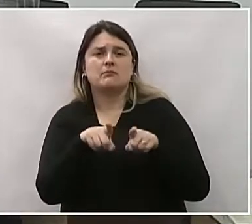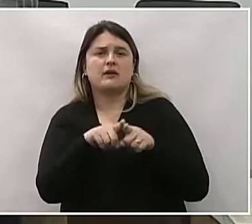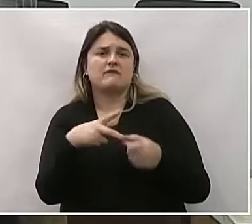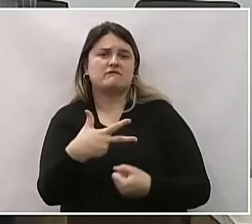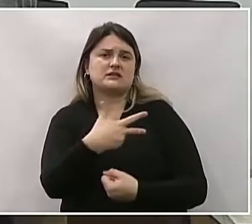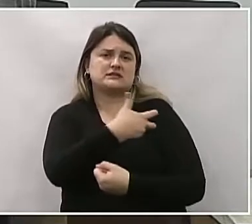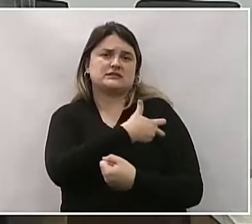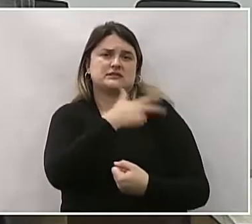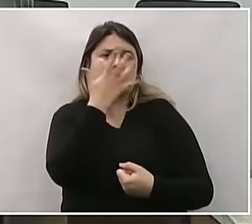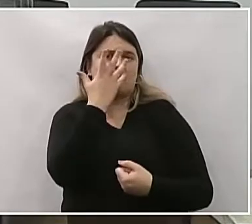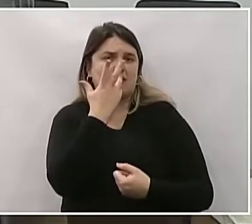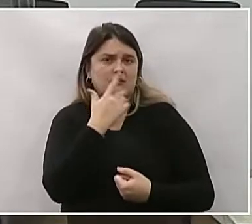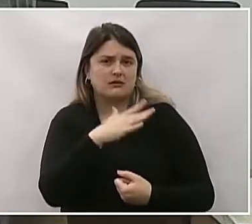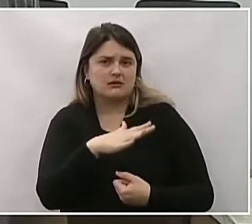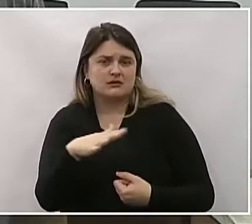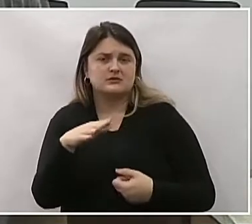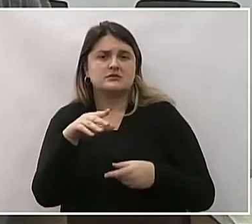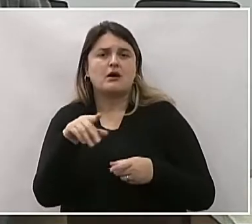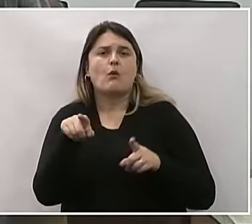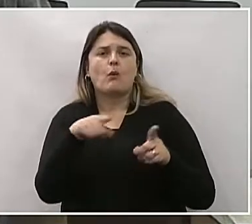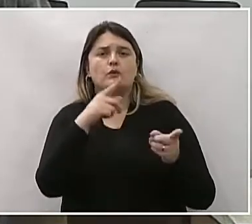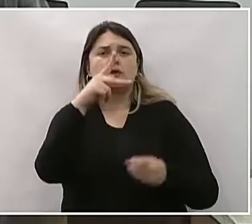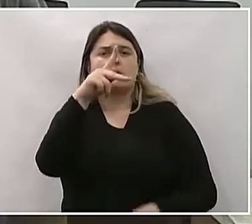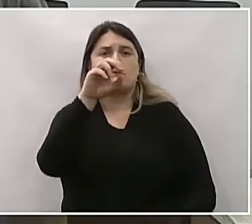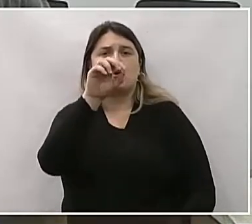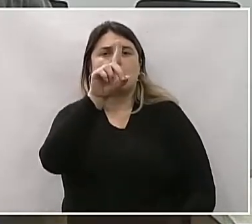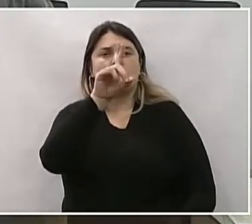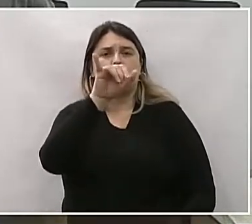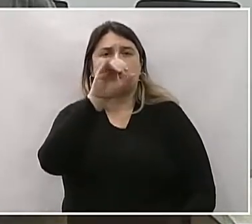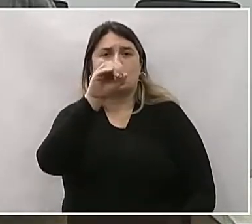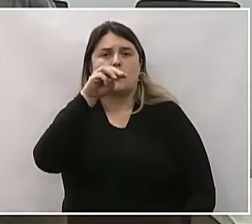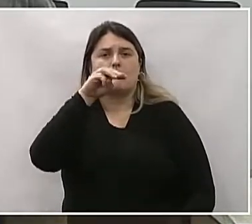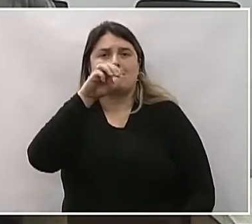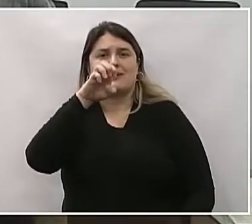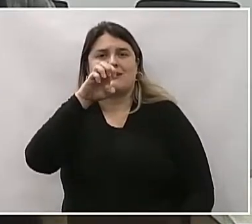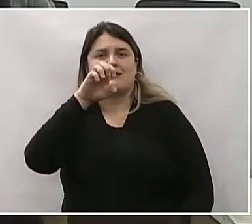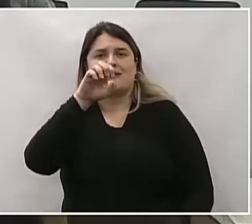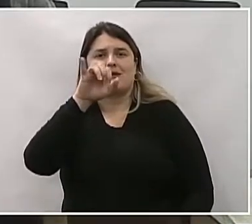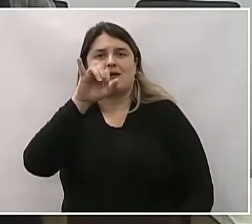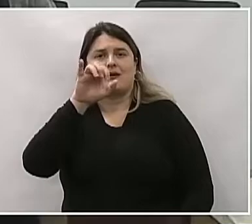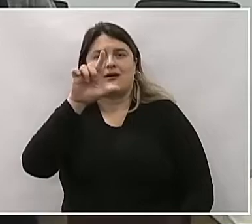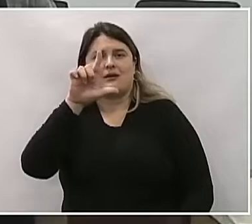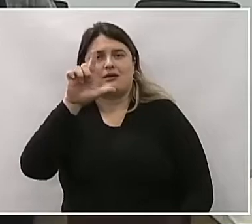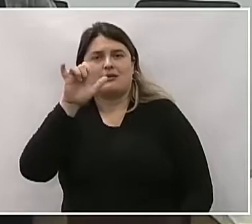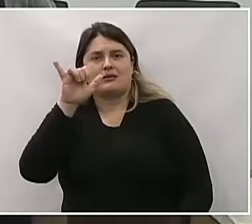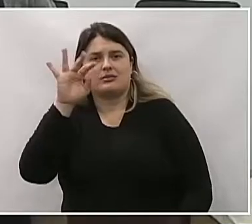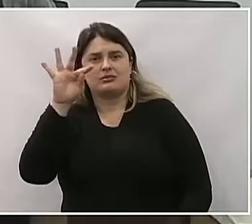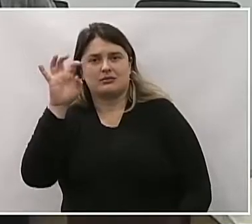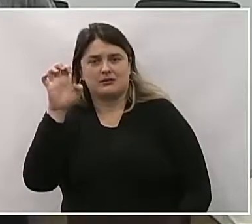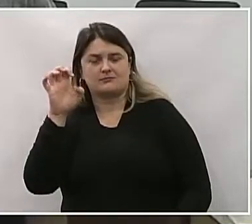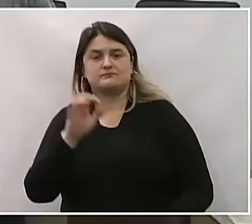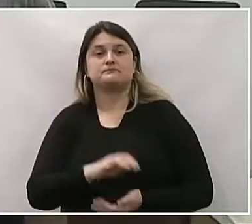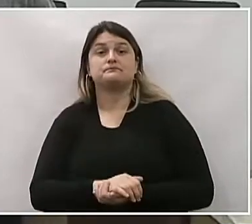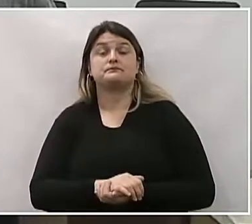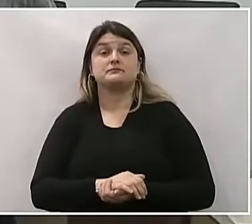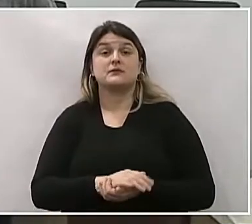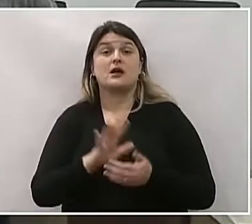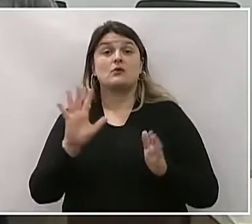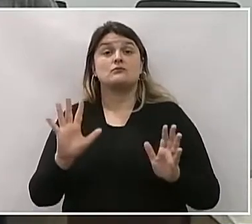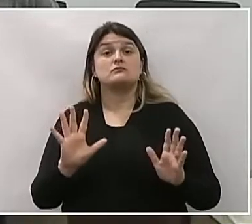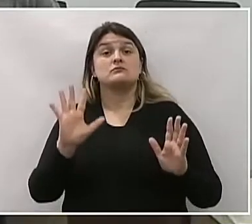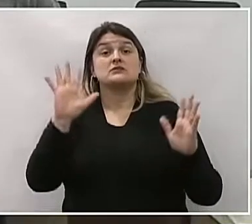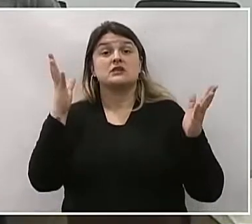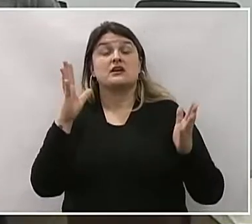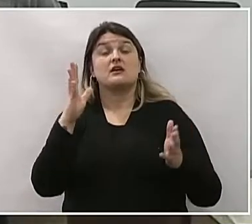também para vacinação das nossas crianças contra a poliomielite também destaco o jantar de